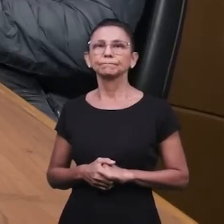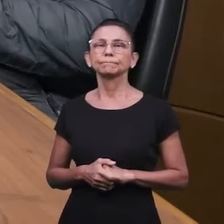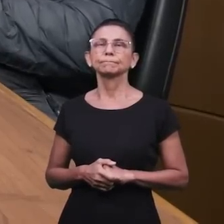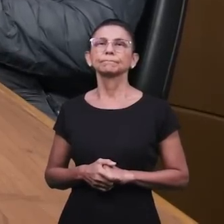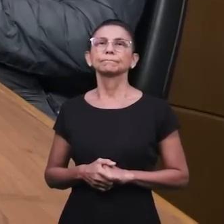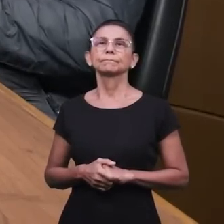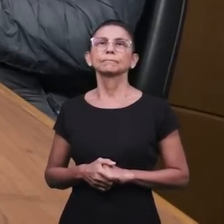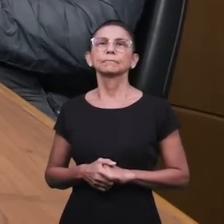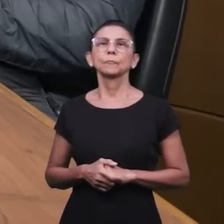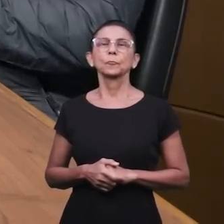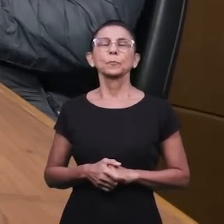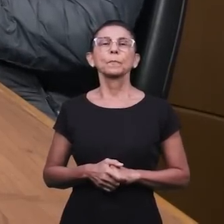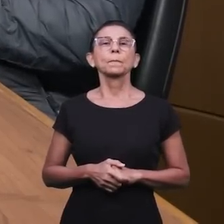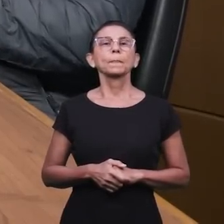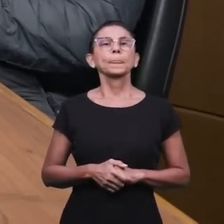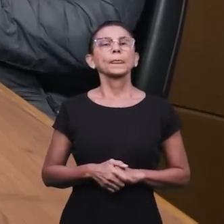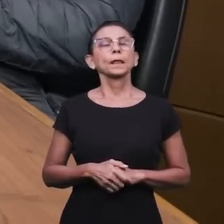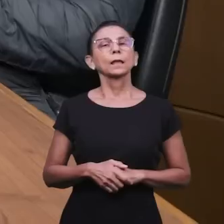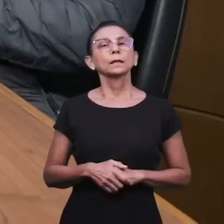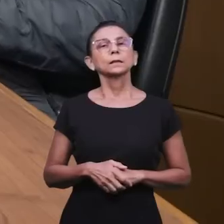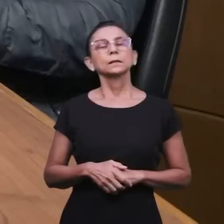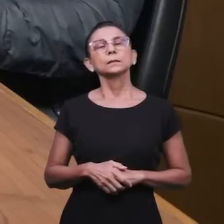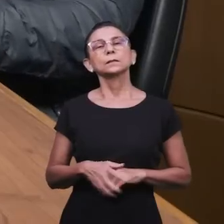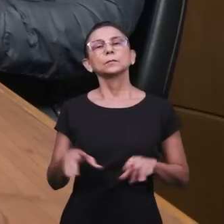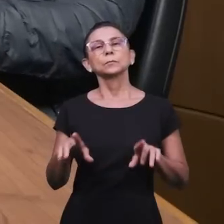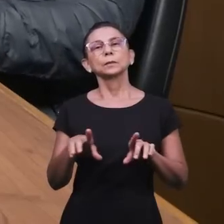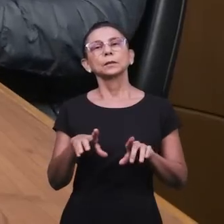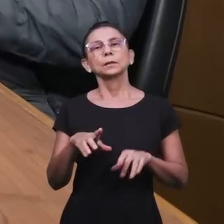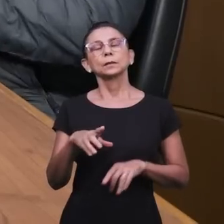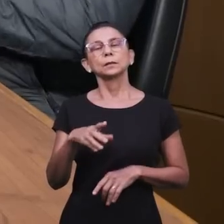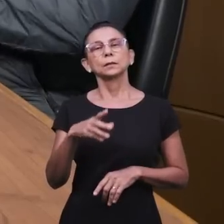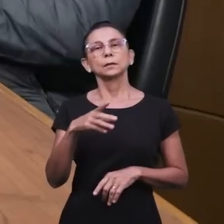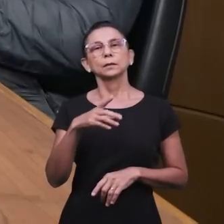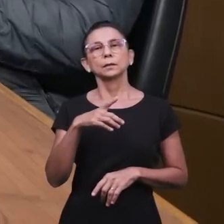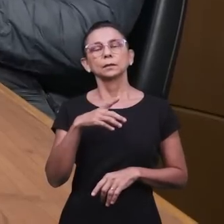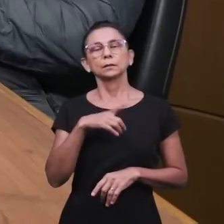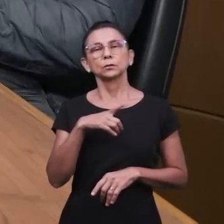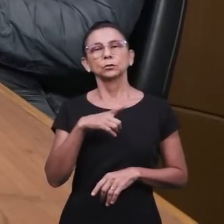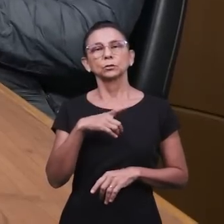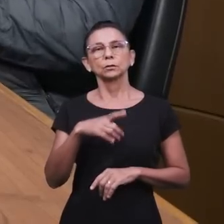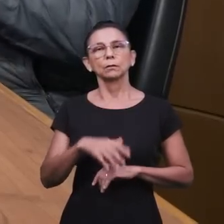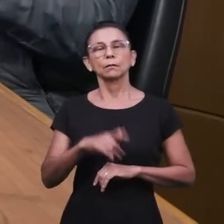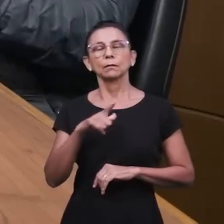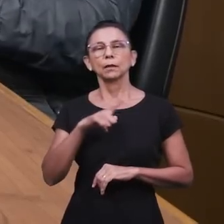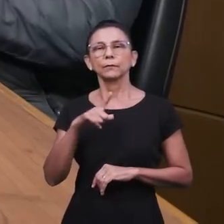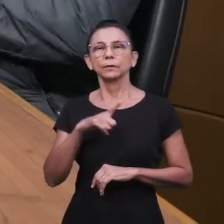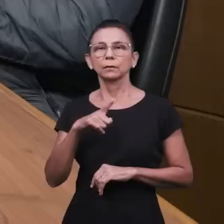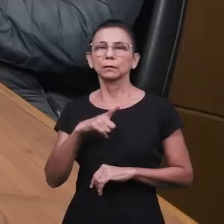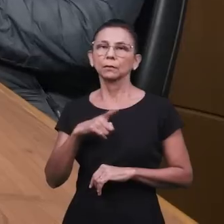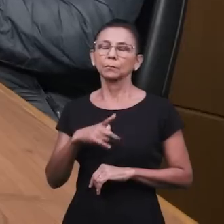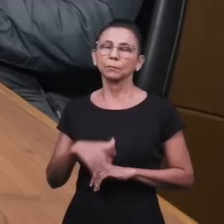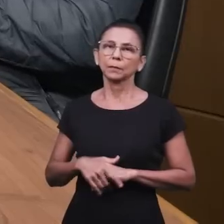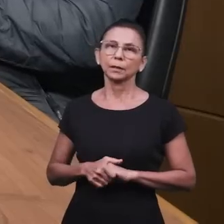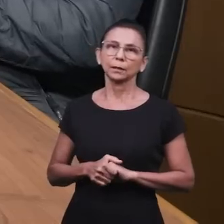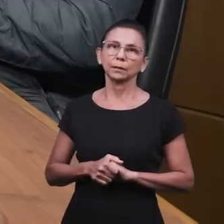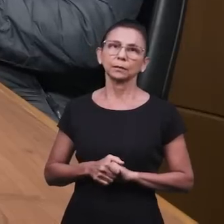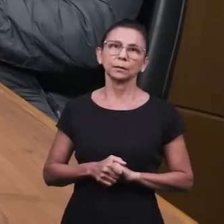eles. E lá estiveram com o senhor também, outros pastores? Tivemos juntamente conosco lá a igreja de